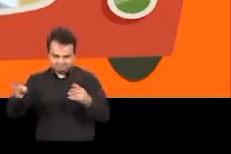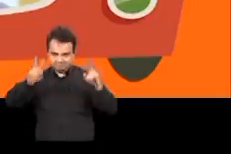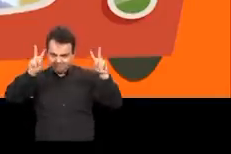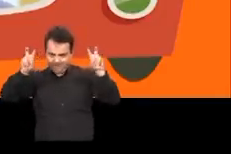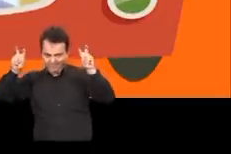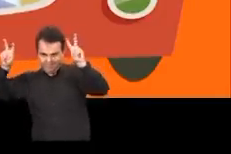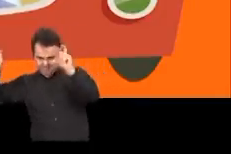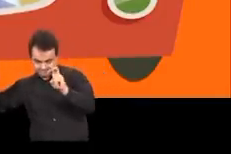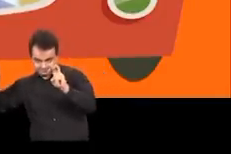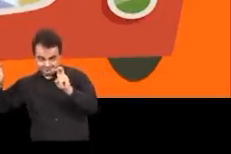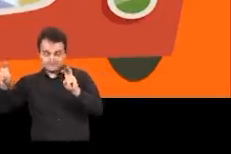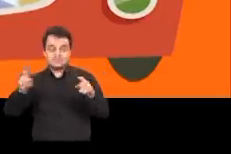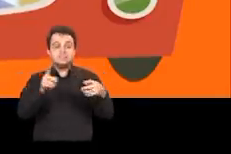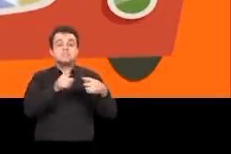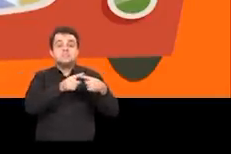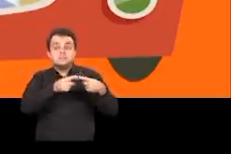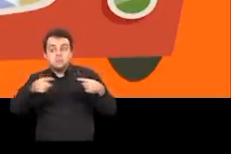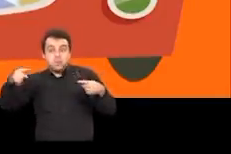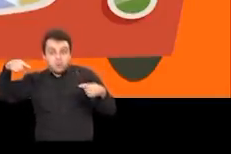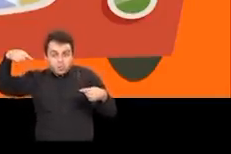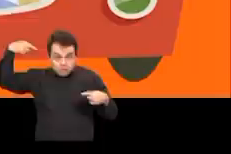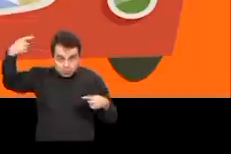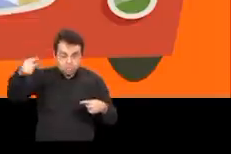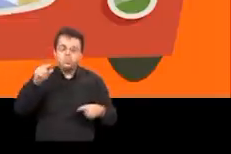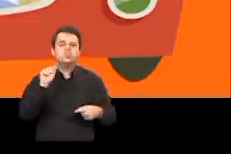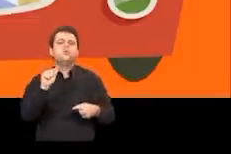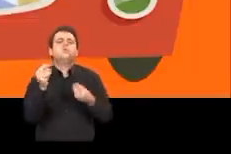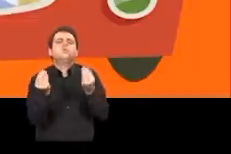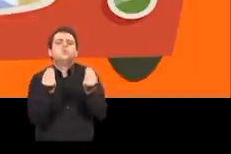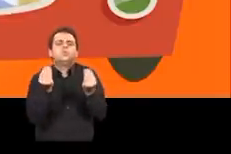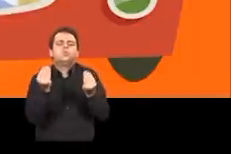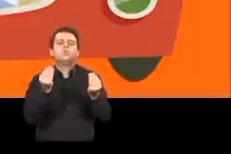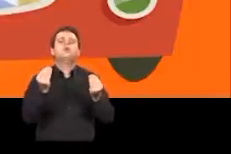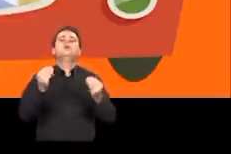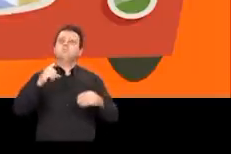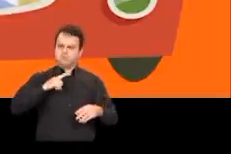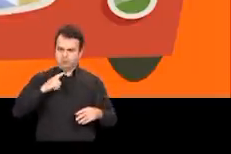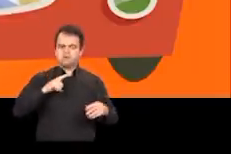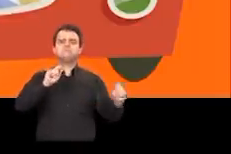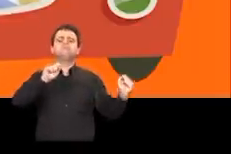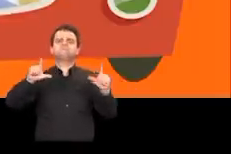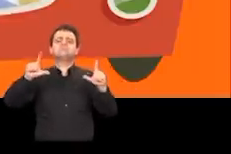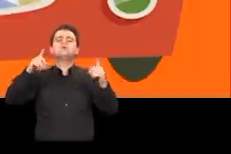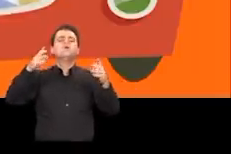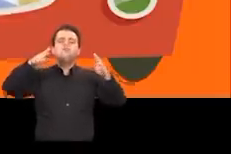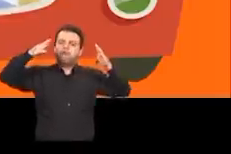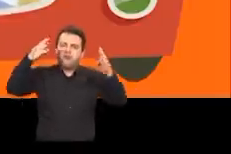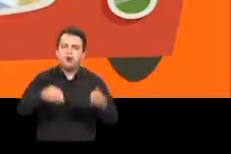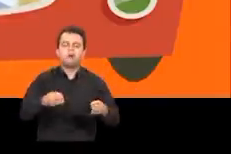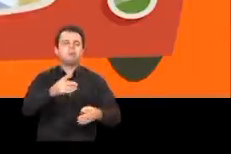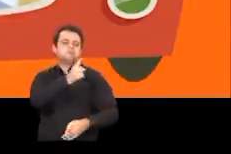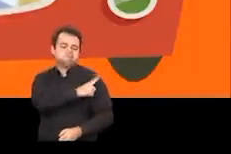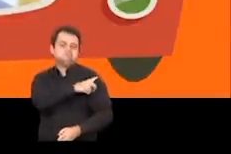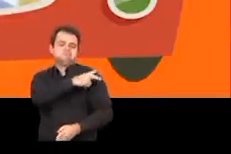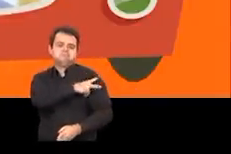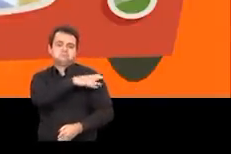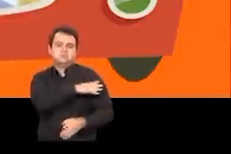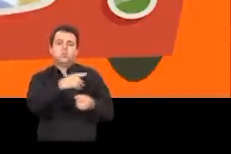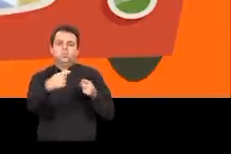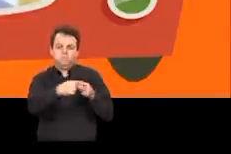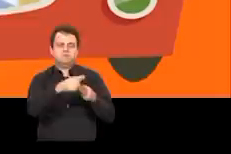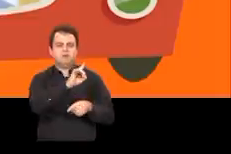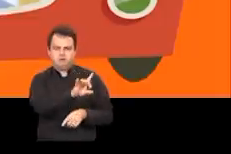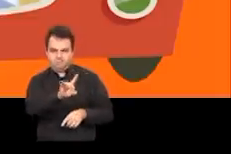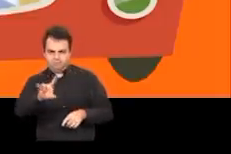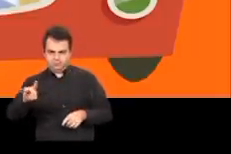A partir da próxima semana, apresentaremos uma programação específica para cada ano escolar. Então